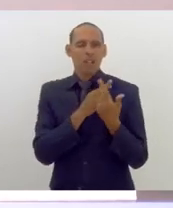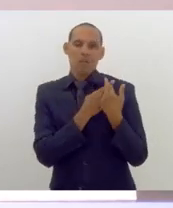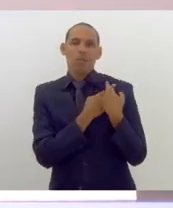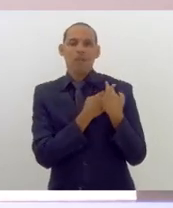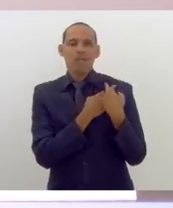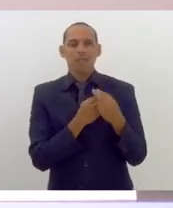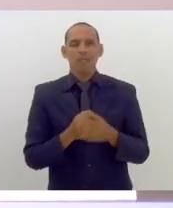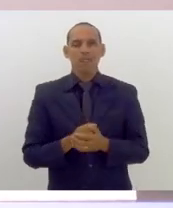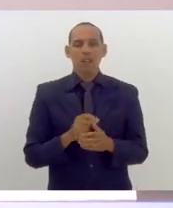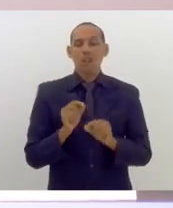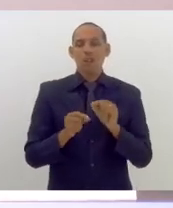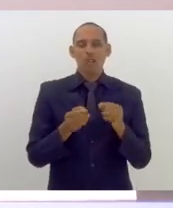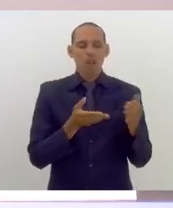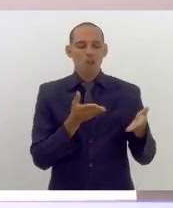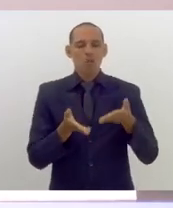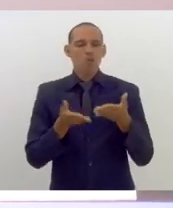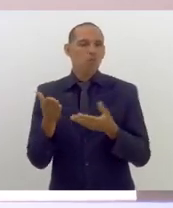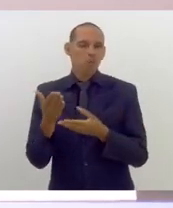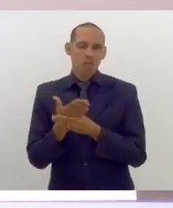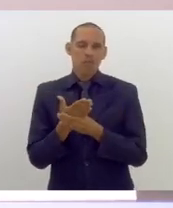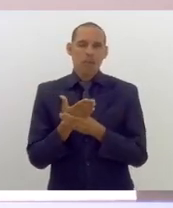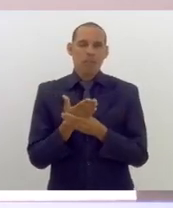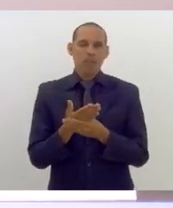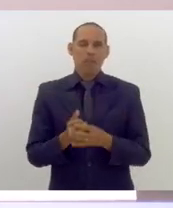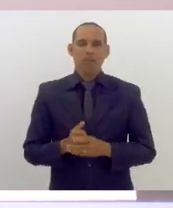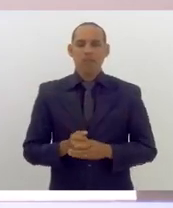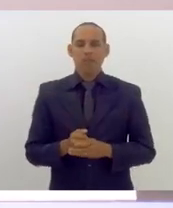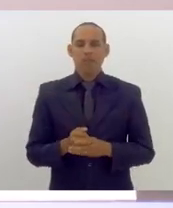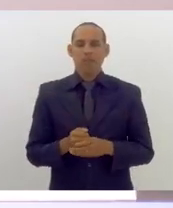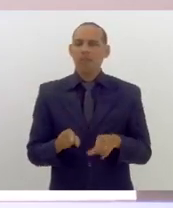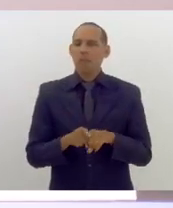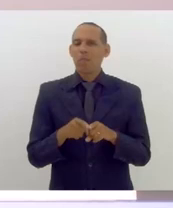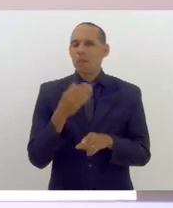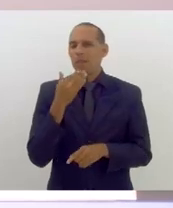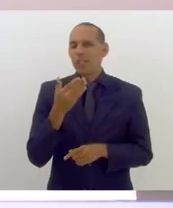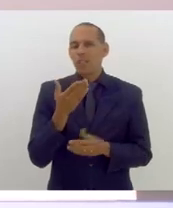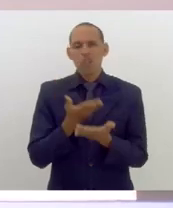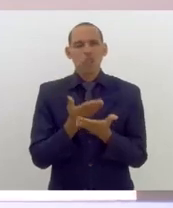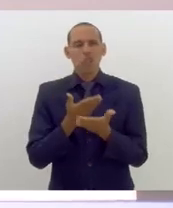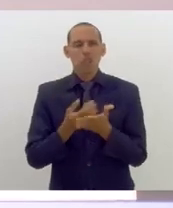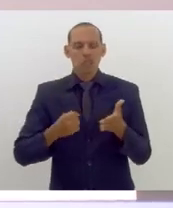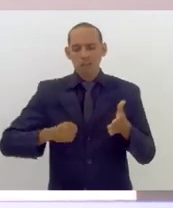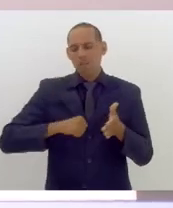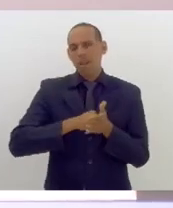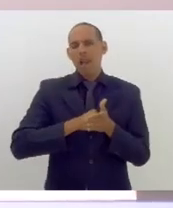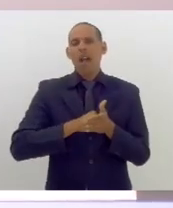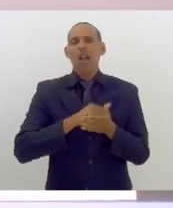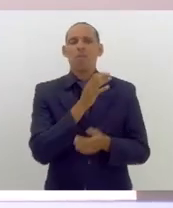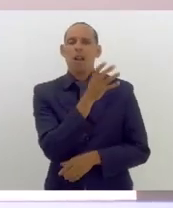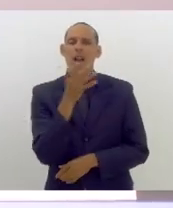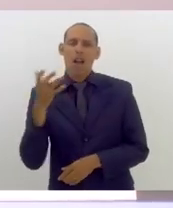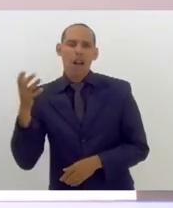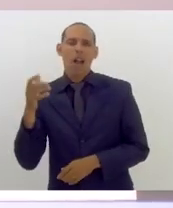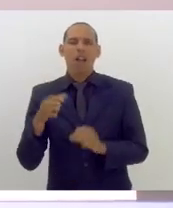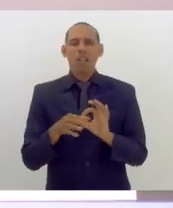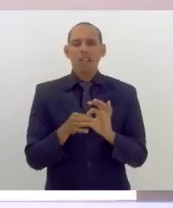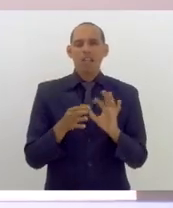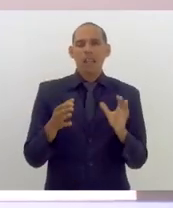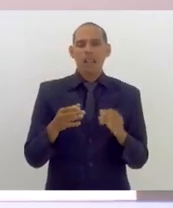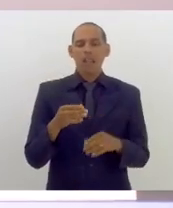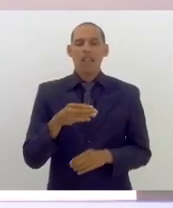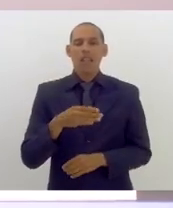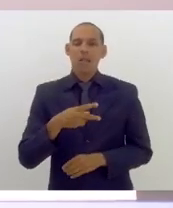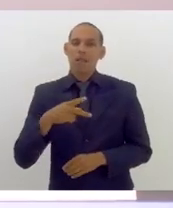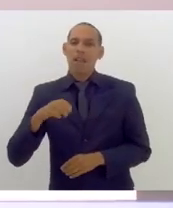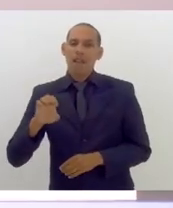de conduzir esse processo né de exigir os estudos impacto ambiental licenciamento ministério público